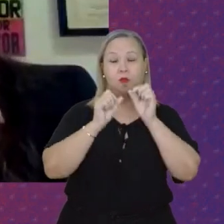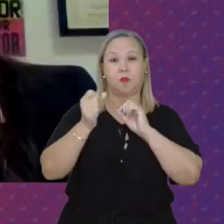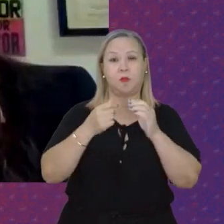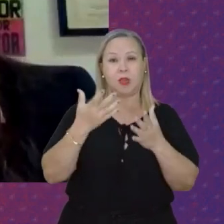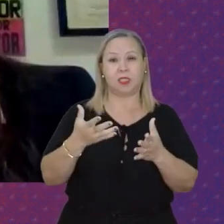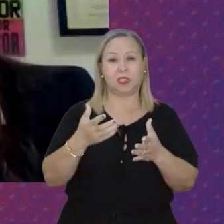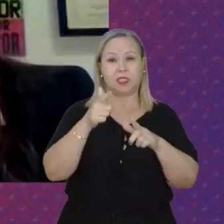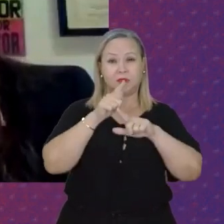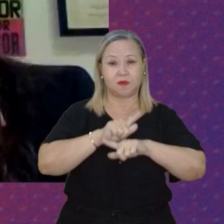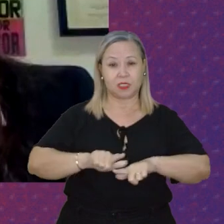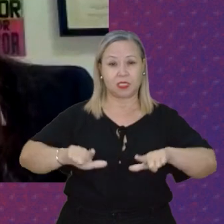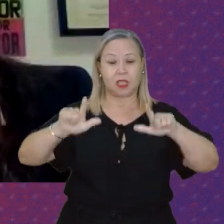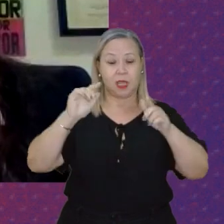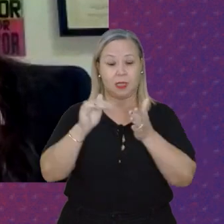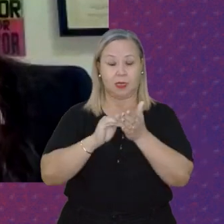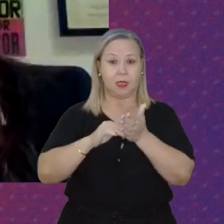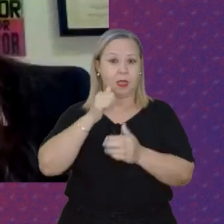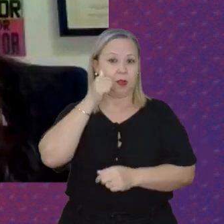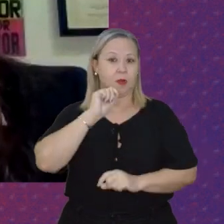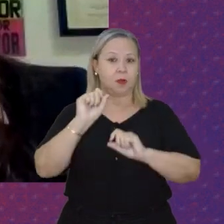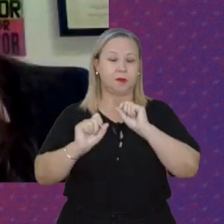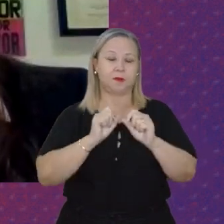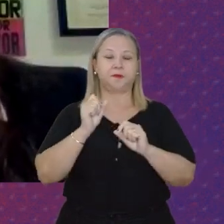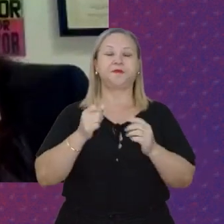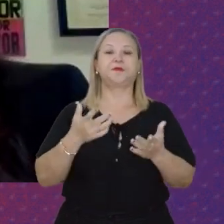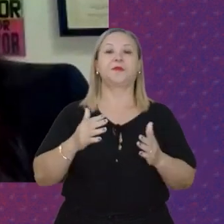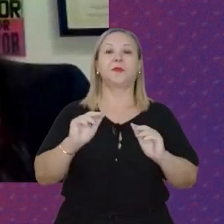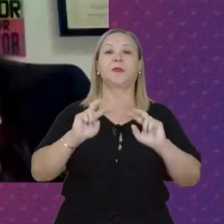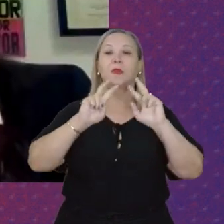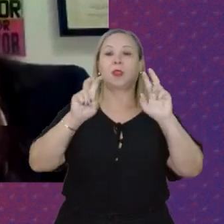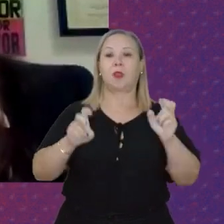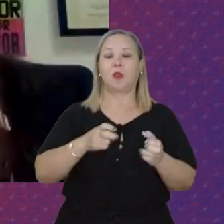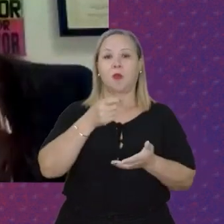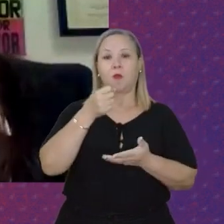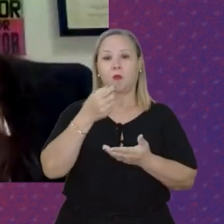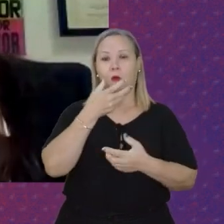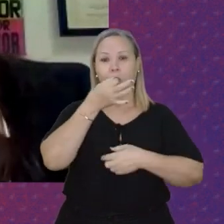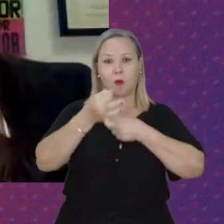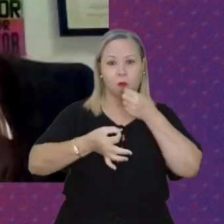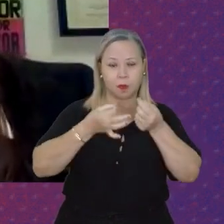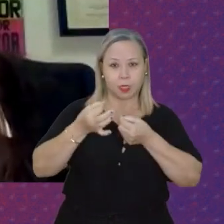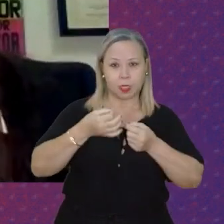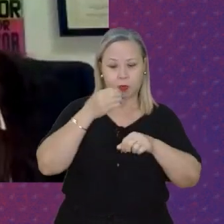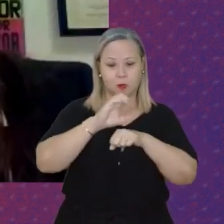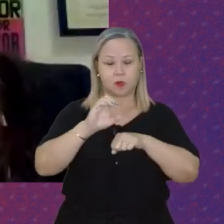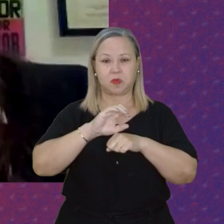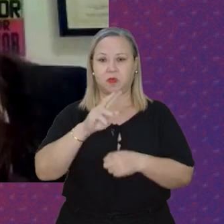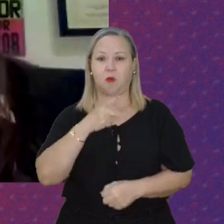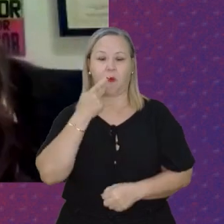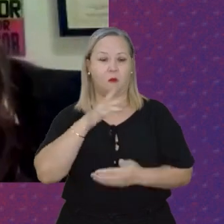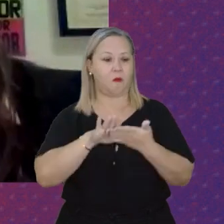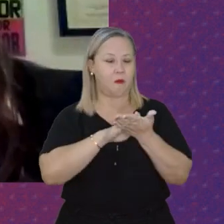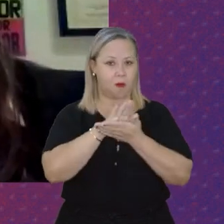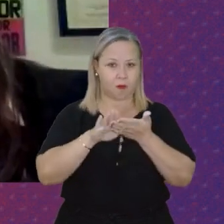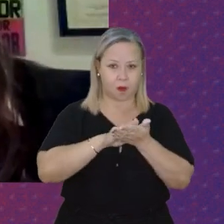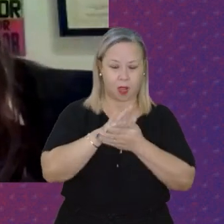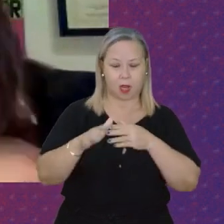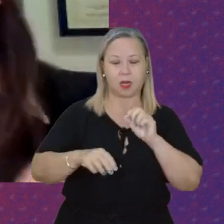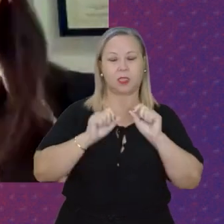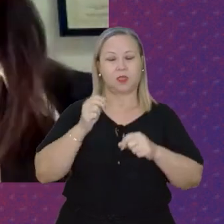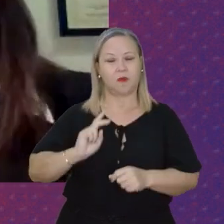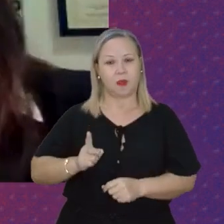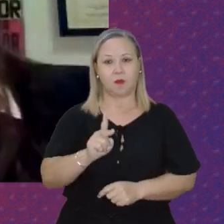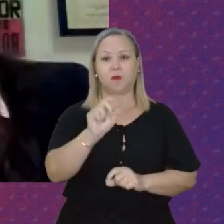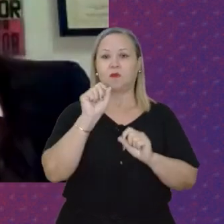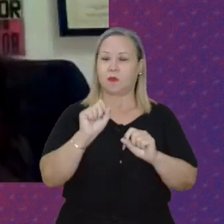esvaziar as secretarias de mulheres, os poderes da Secretaria de Mulheres, sob o argumento de que a Constituição não teria dito nada. A gente vai bater na tecla de